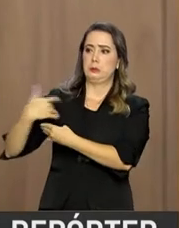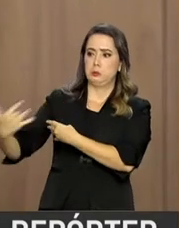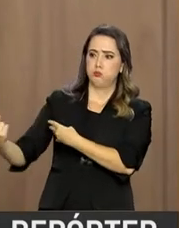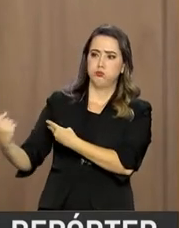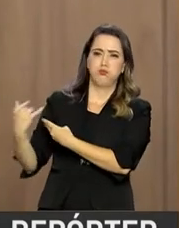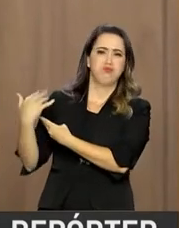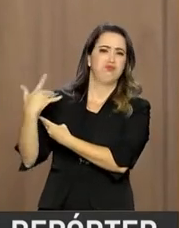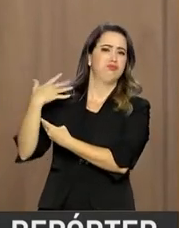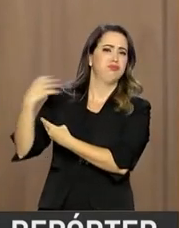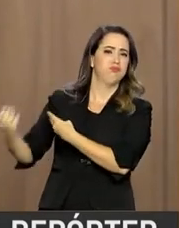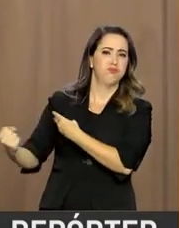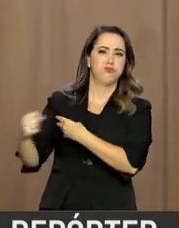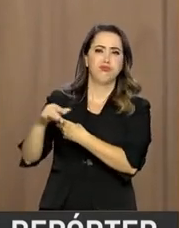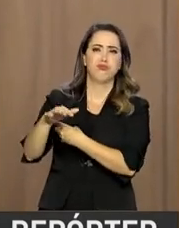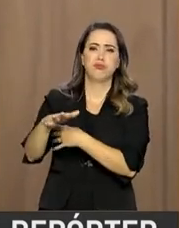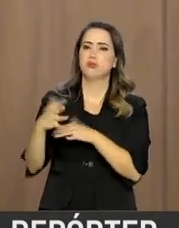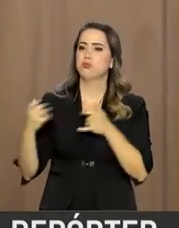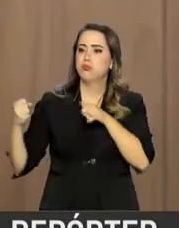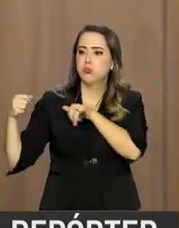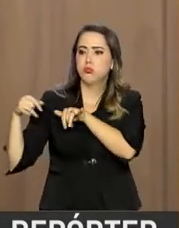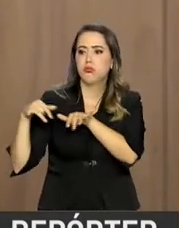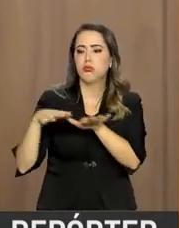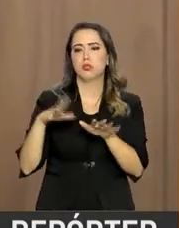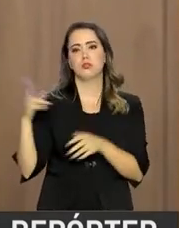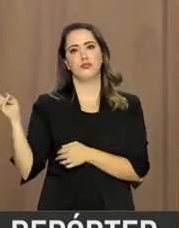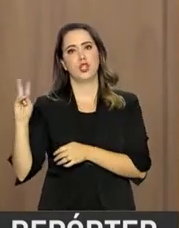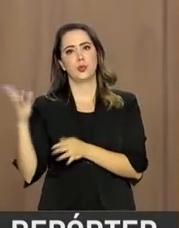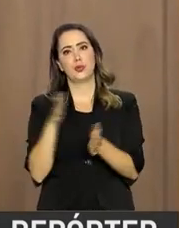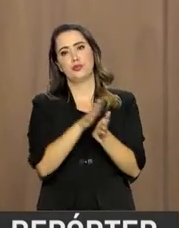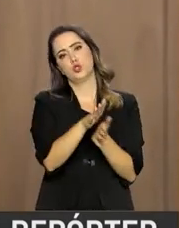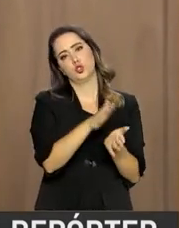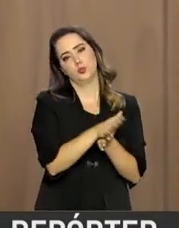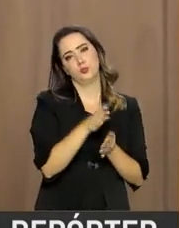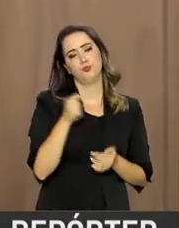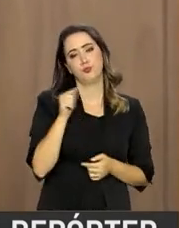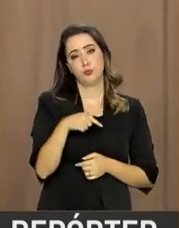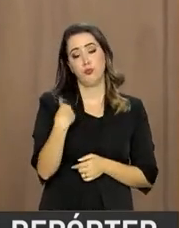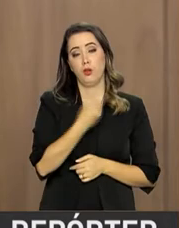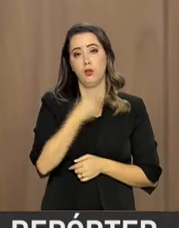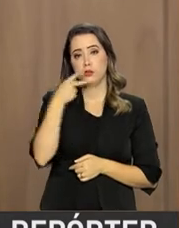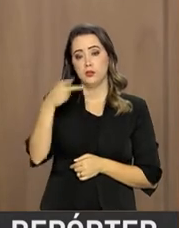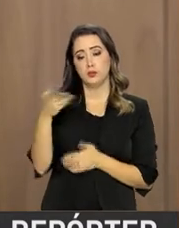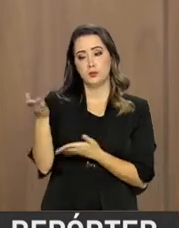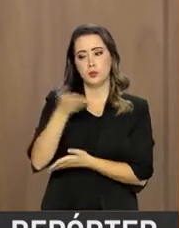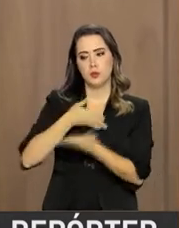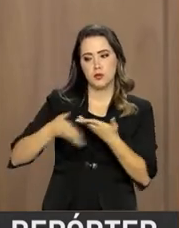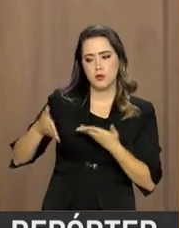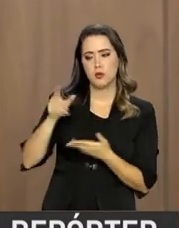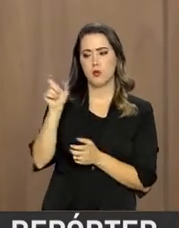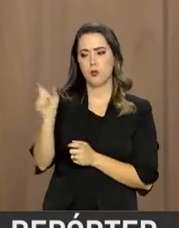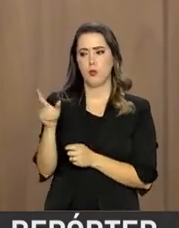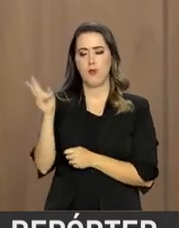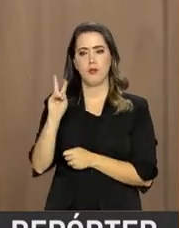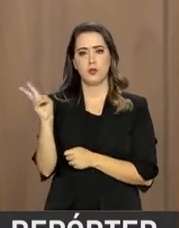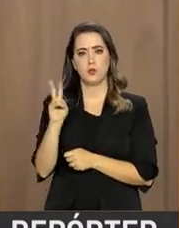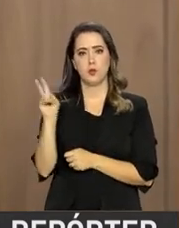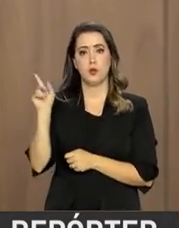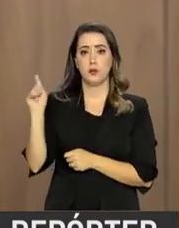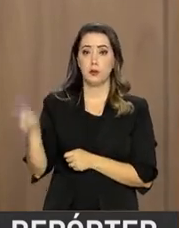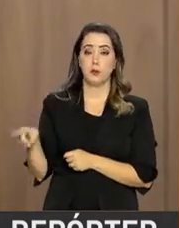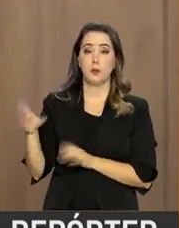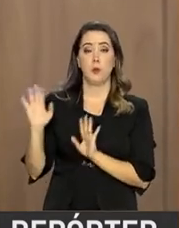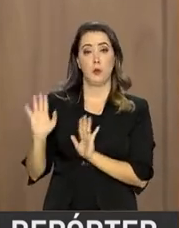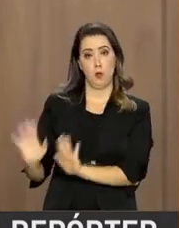e nós fizemos questão de evidenciar que a nossa relação com a venezuela